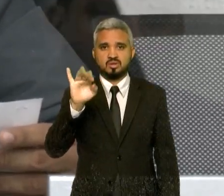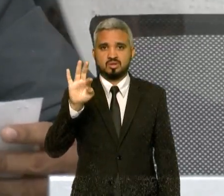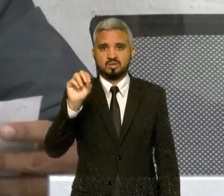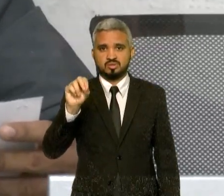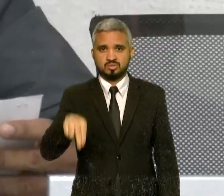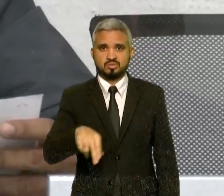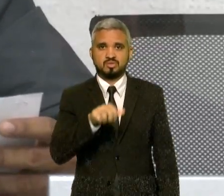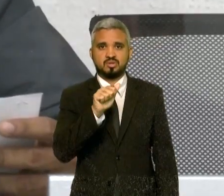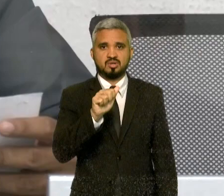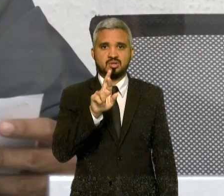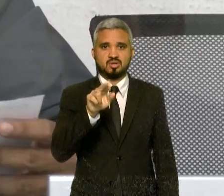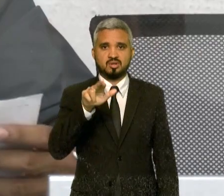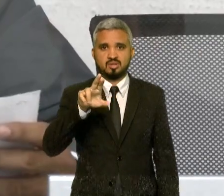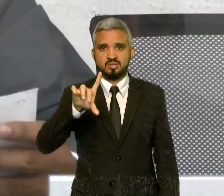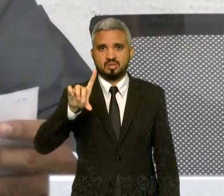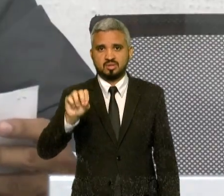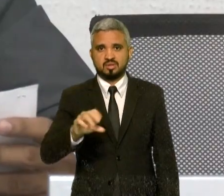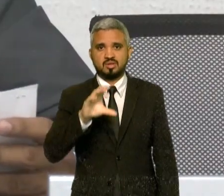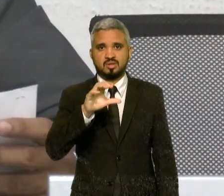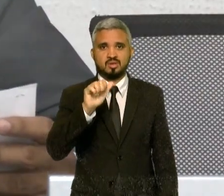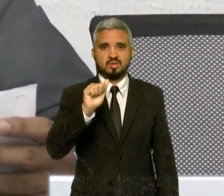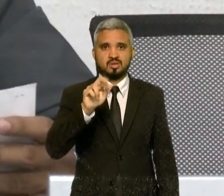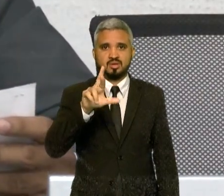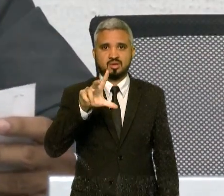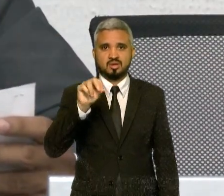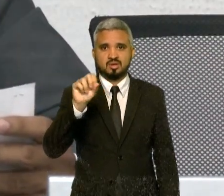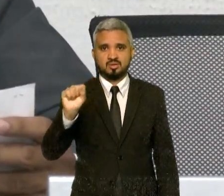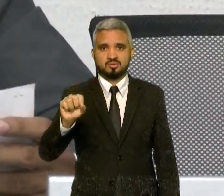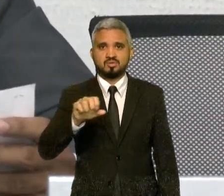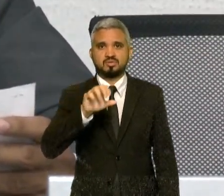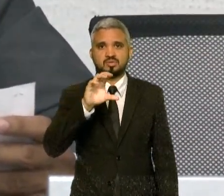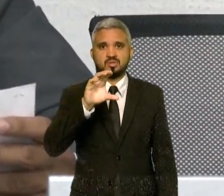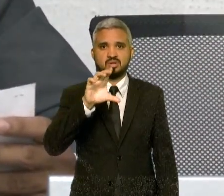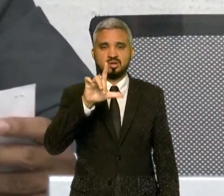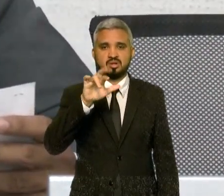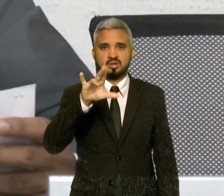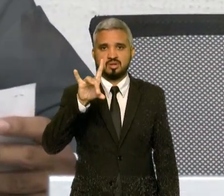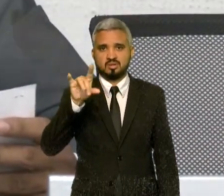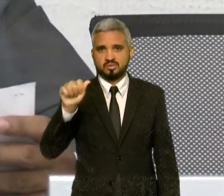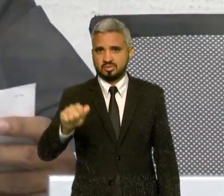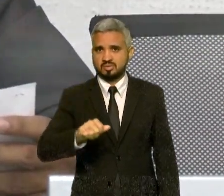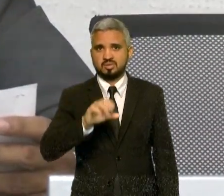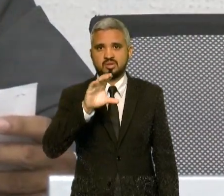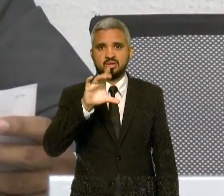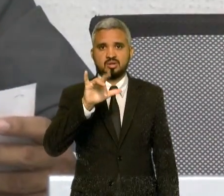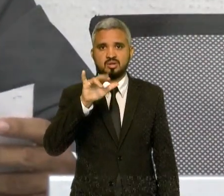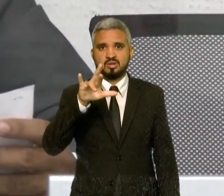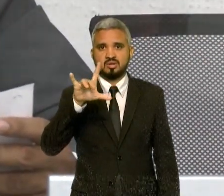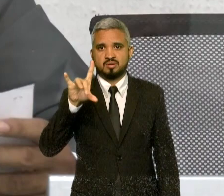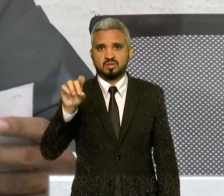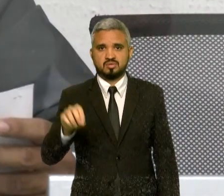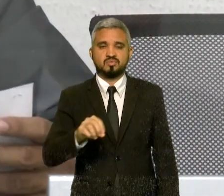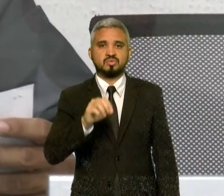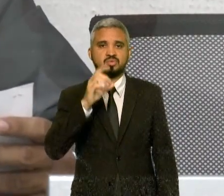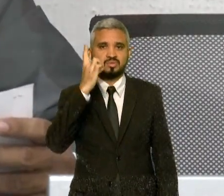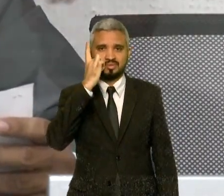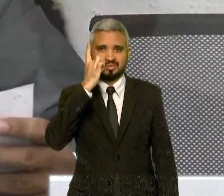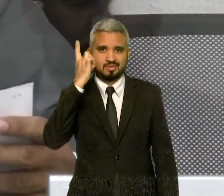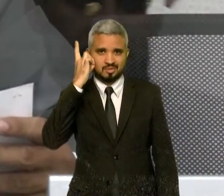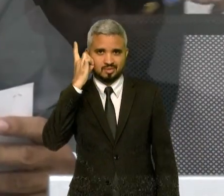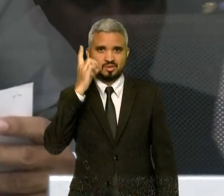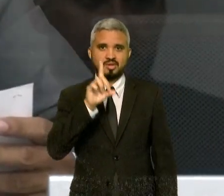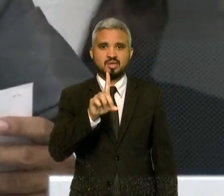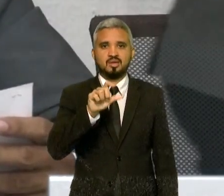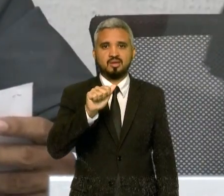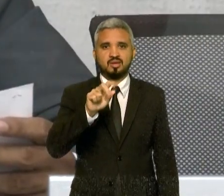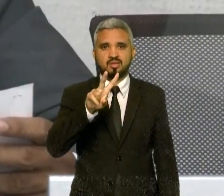Arnaldo Melo, Carlos Lula, Cláudia Coutinho, Cláudio Cunha, Daniela, Davi Brandão,